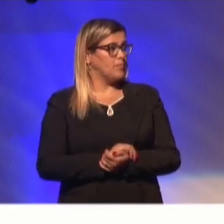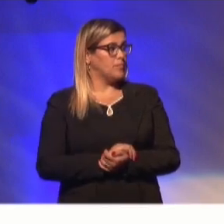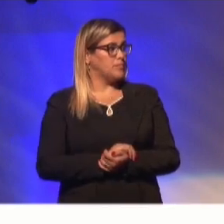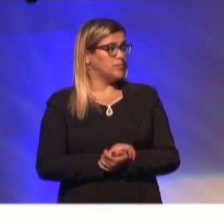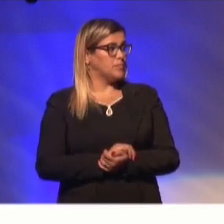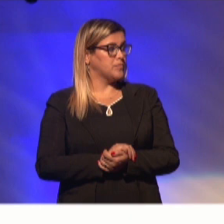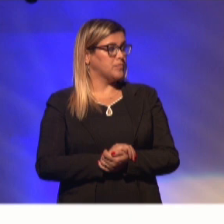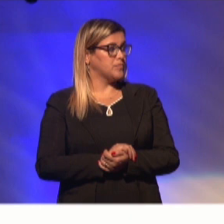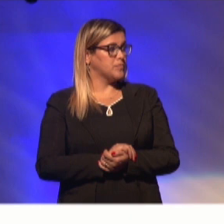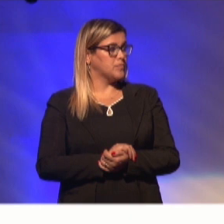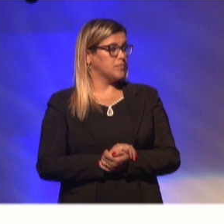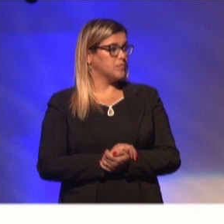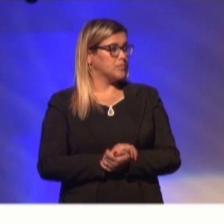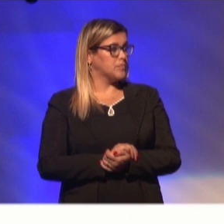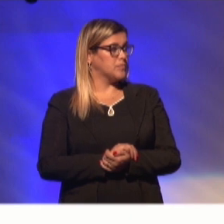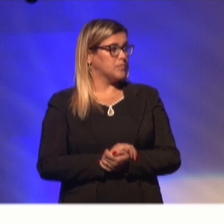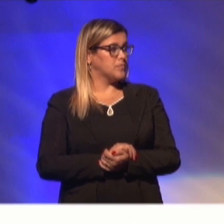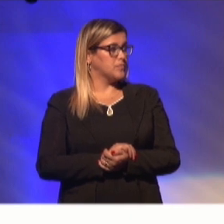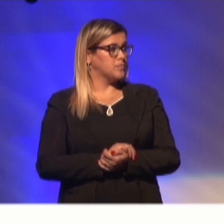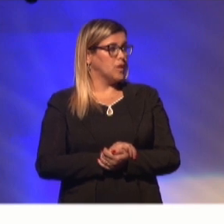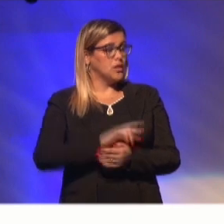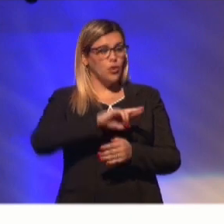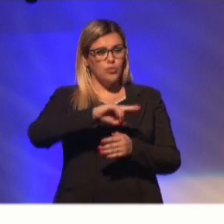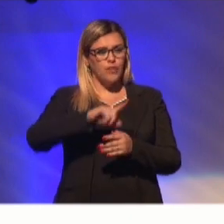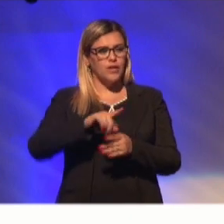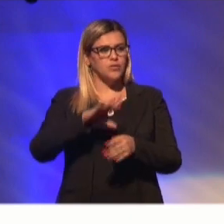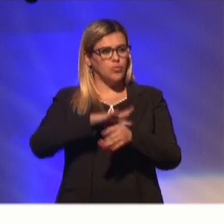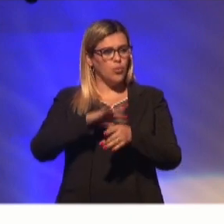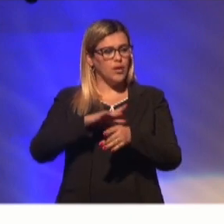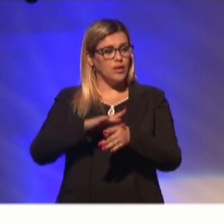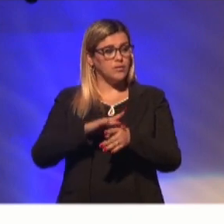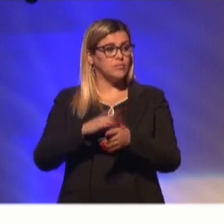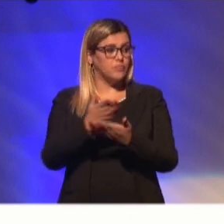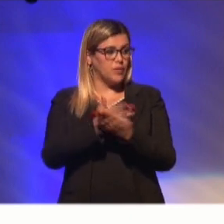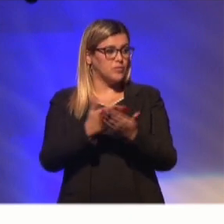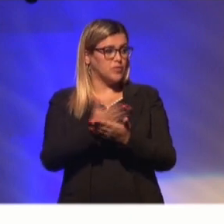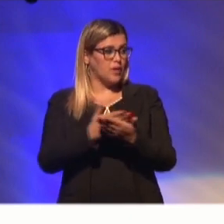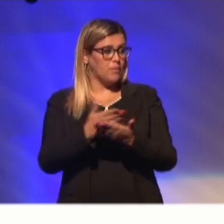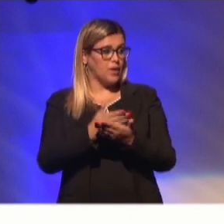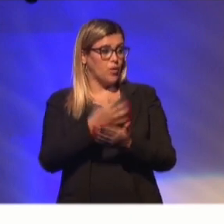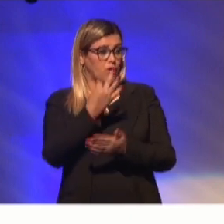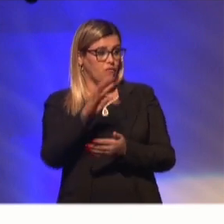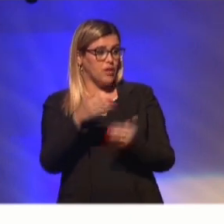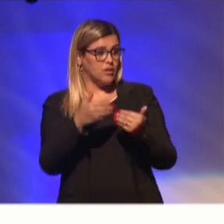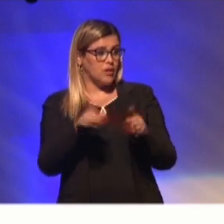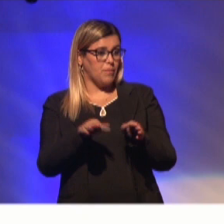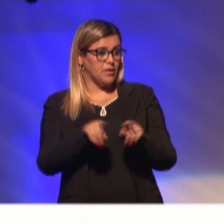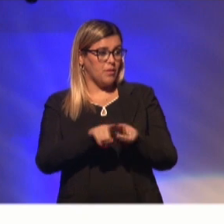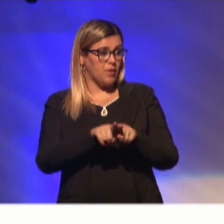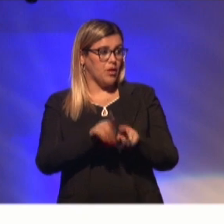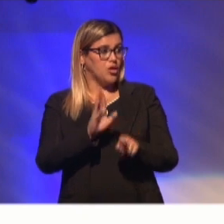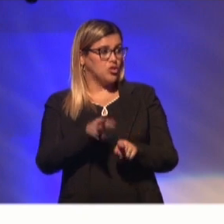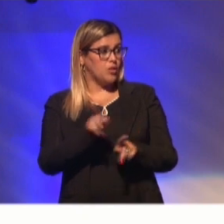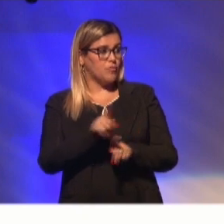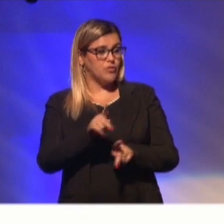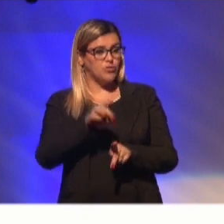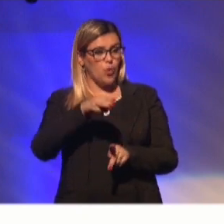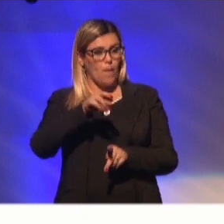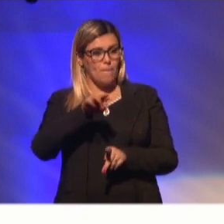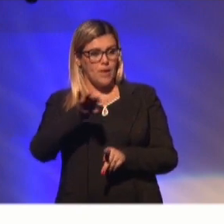metatarsalgia, pseudoartrose, como a gente já comentou, reparo tecidual, também para feridas abertas, como o professor Marcos